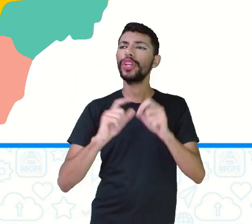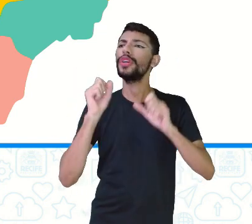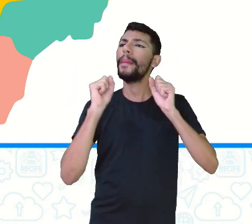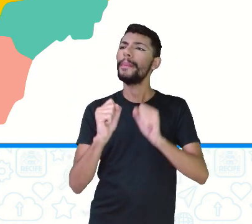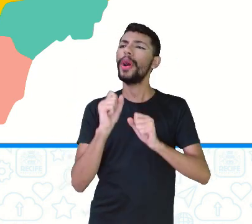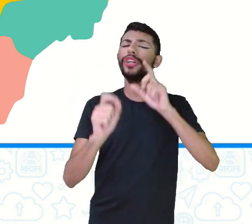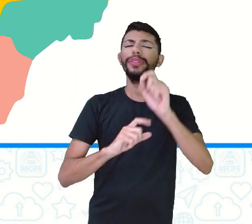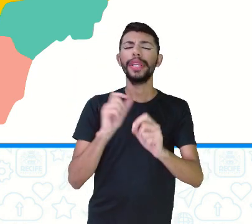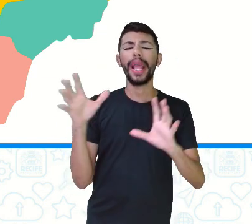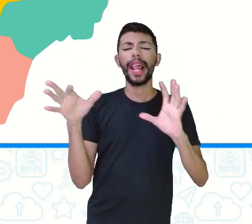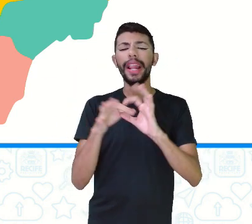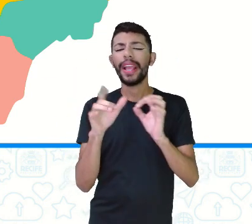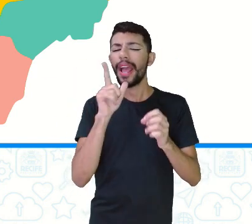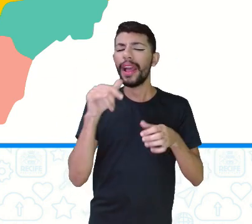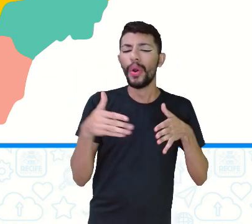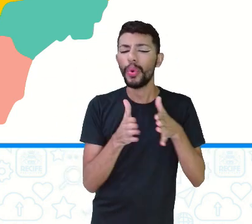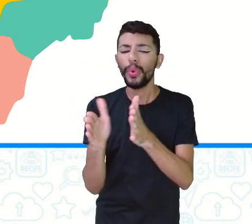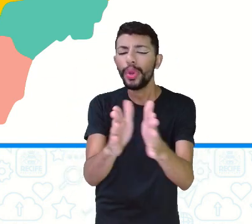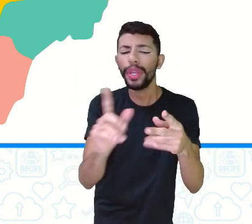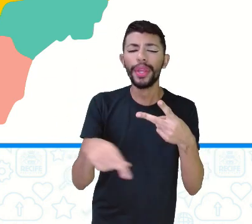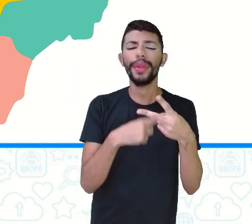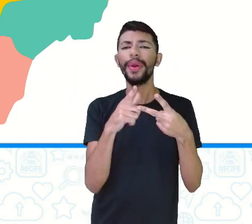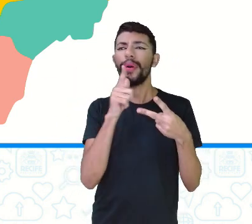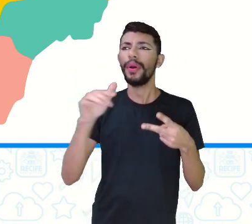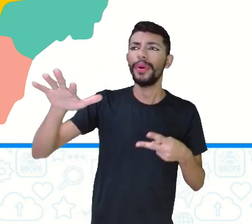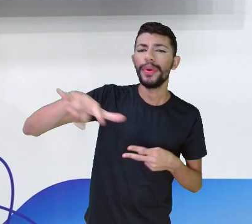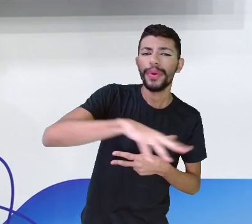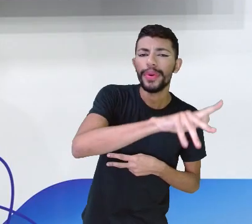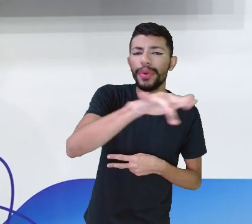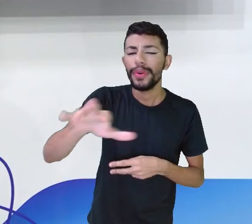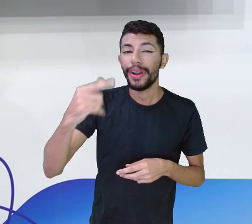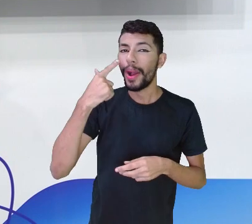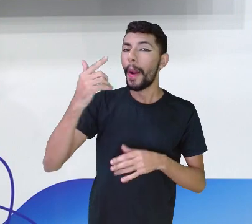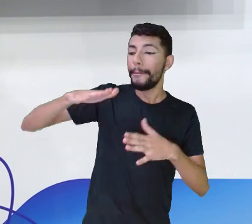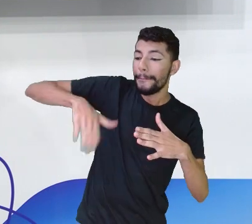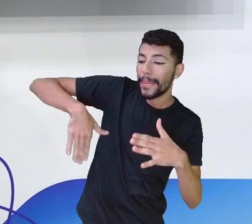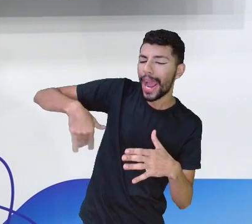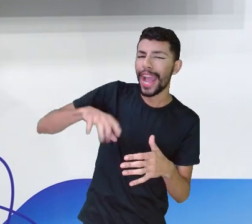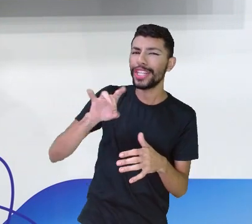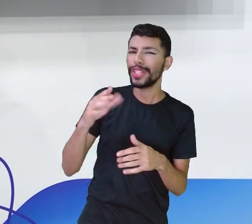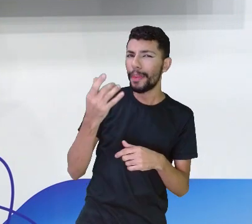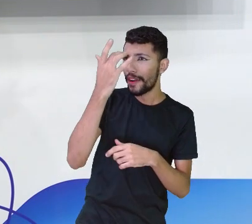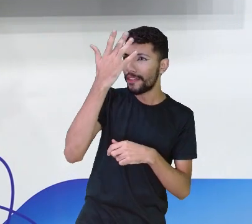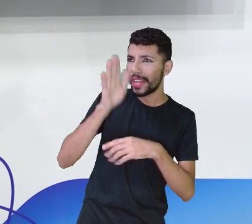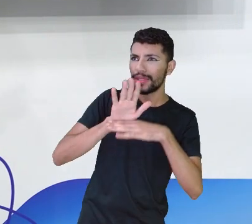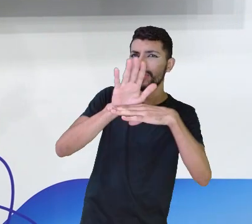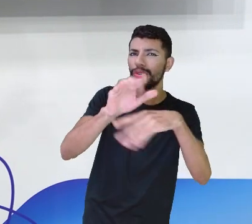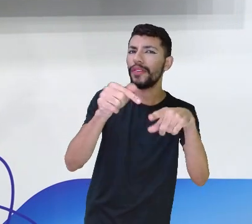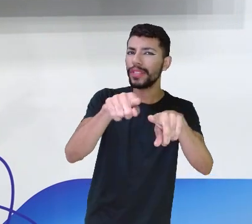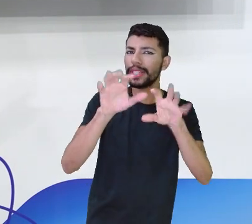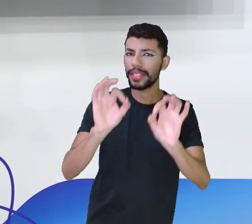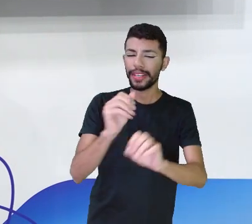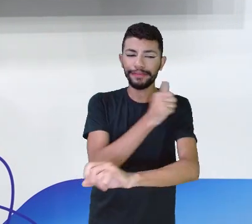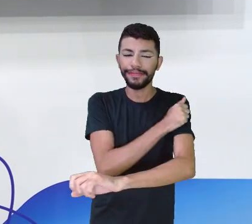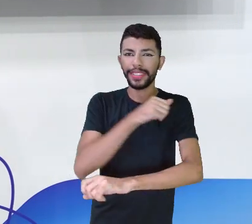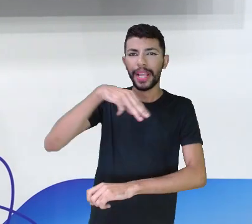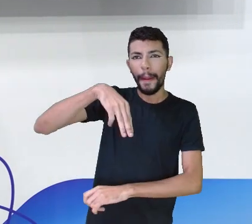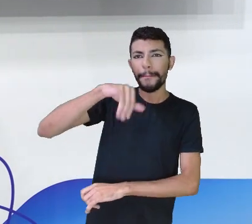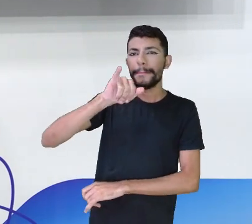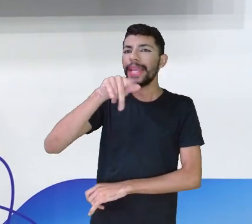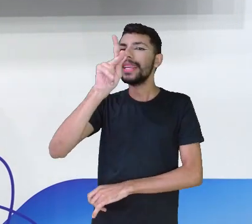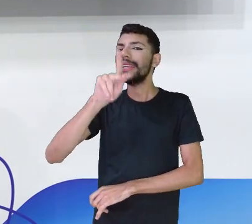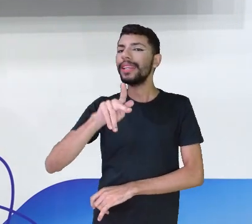rios, dos oceanos. Essa questão da praia é só para facilitar o teu entendimento, tá? Micaele, Isso. O nome dela.